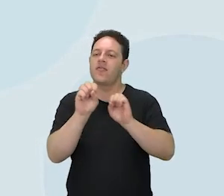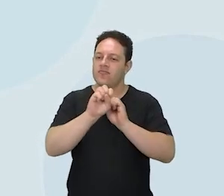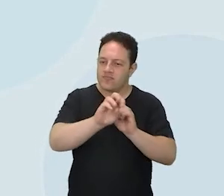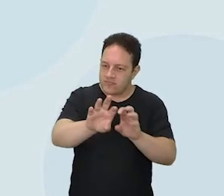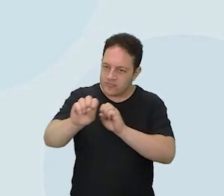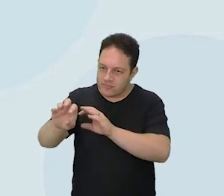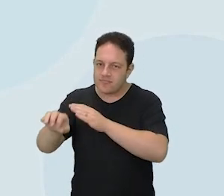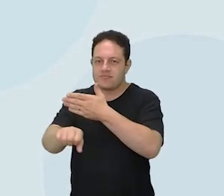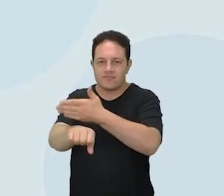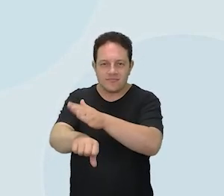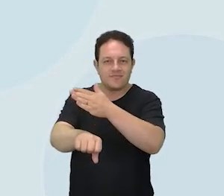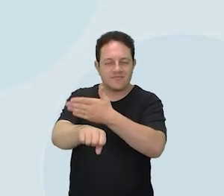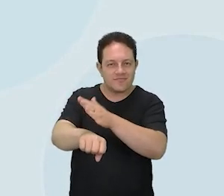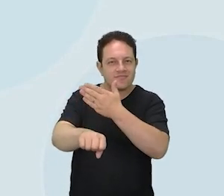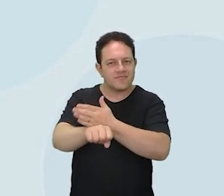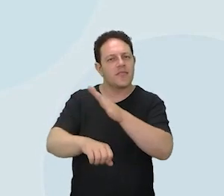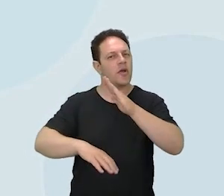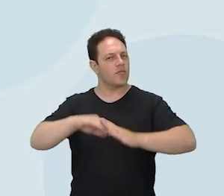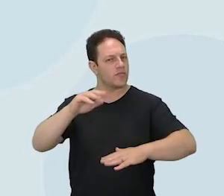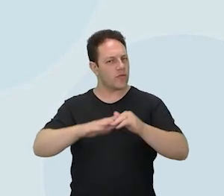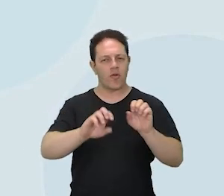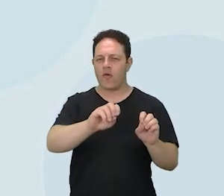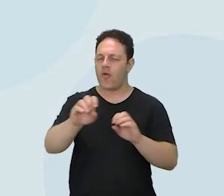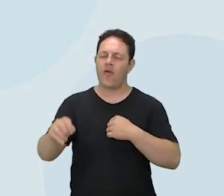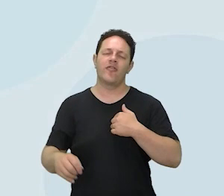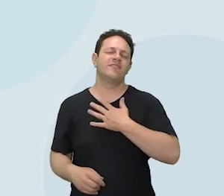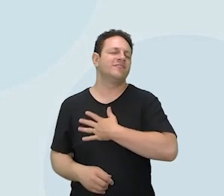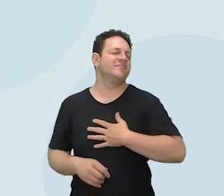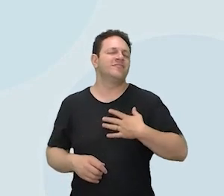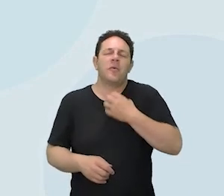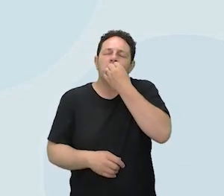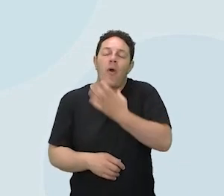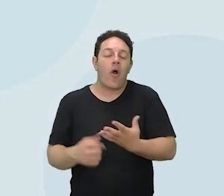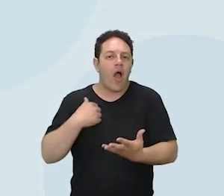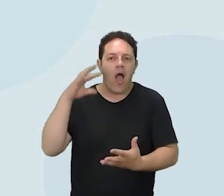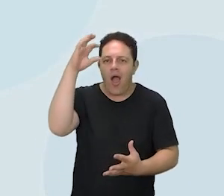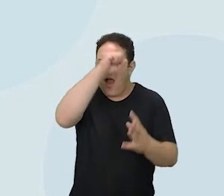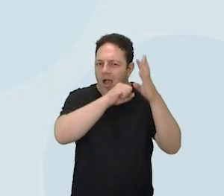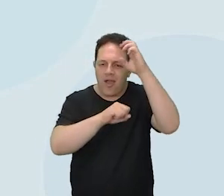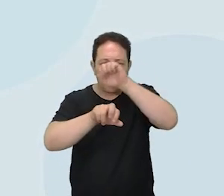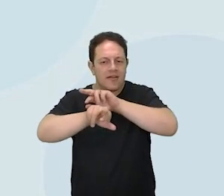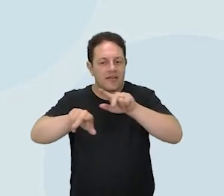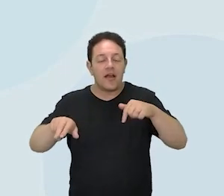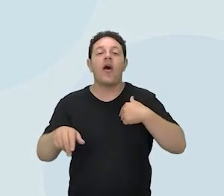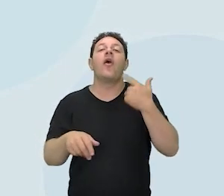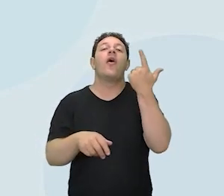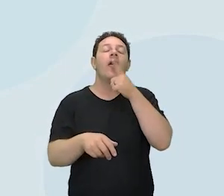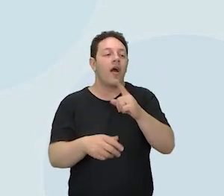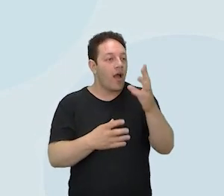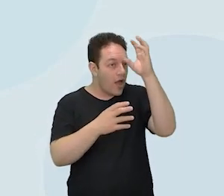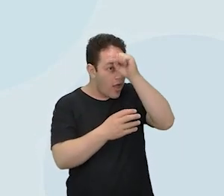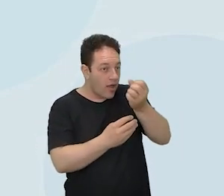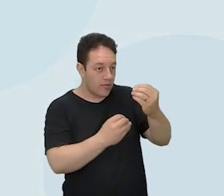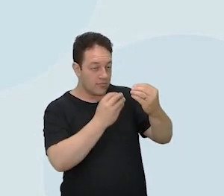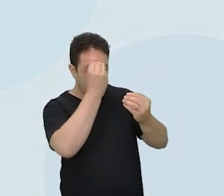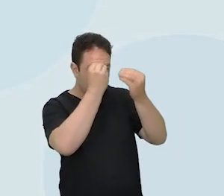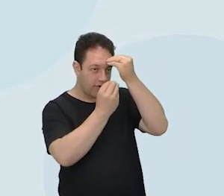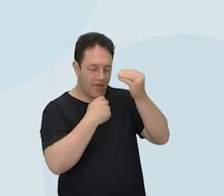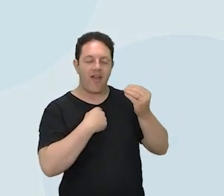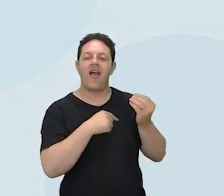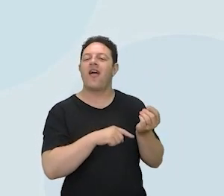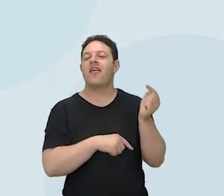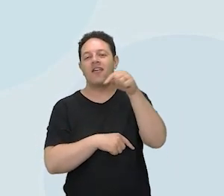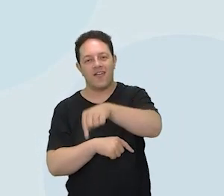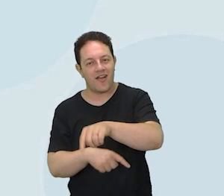formações, muito bem feitas, eu gostei muito, aprendi bastante, pude levar para eles, né, essa